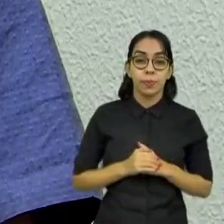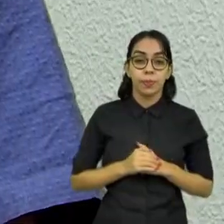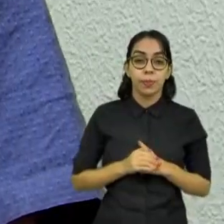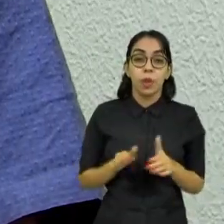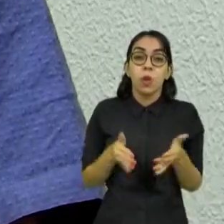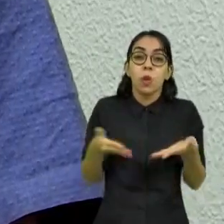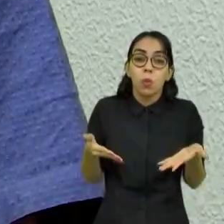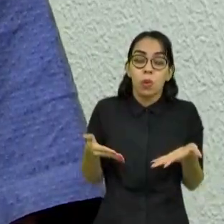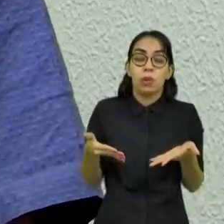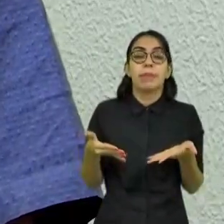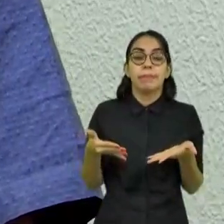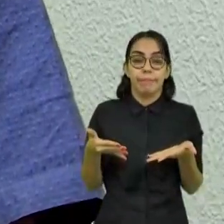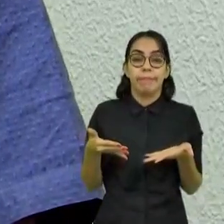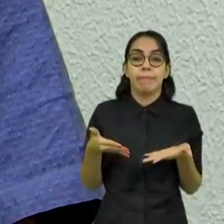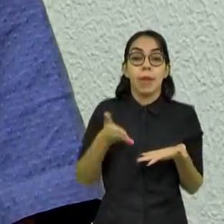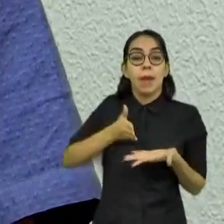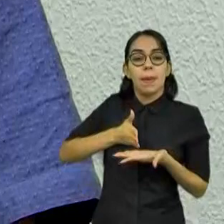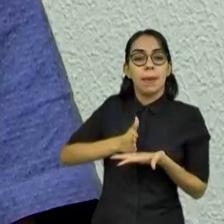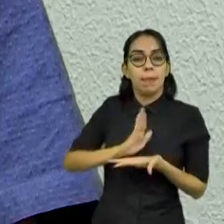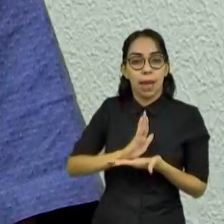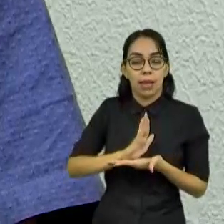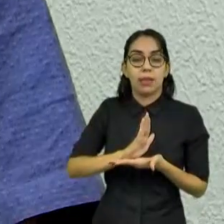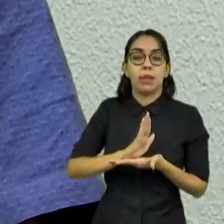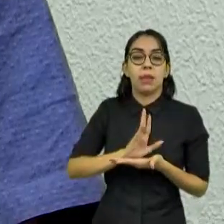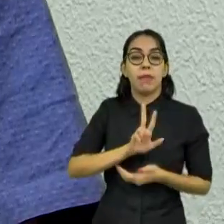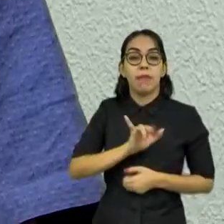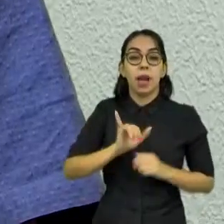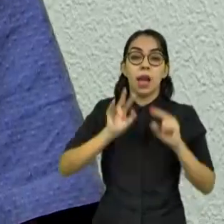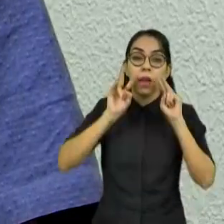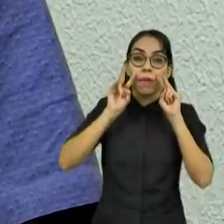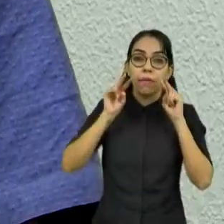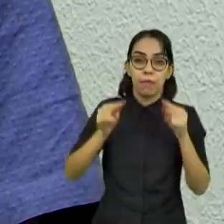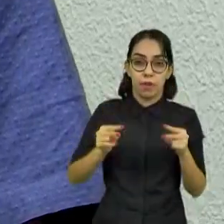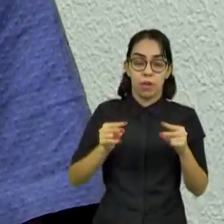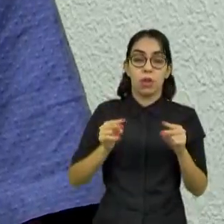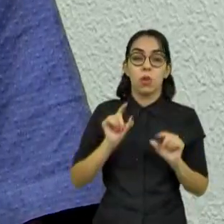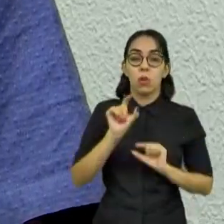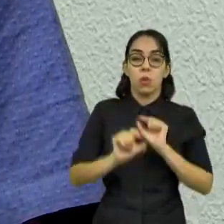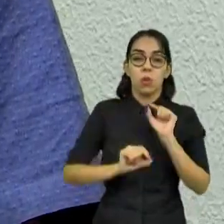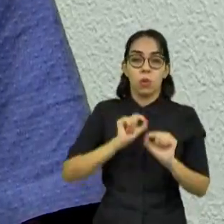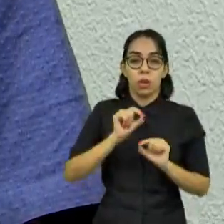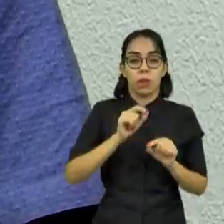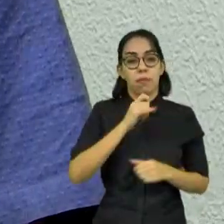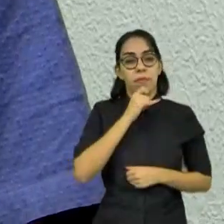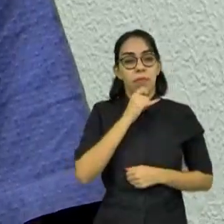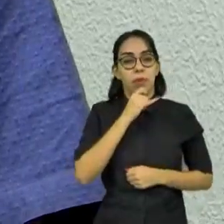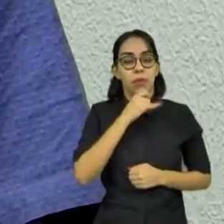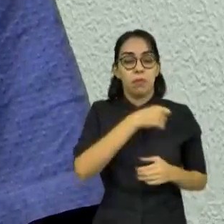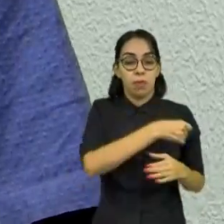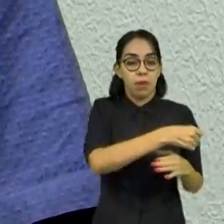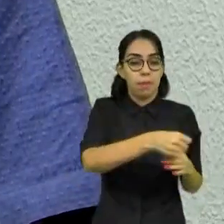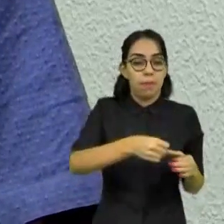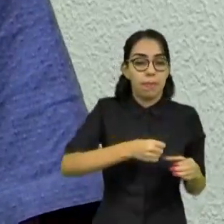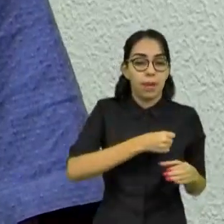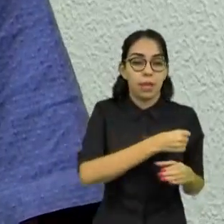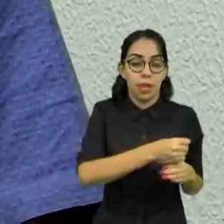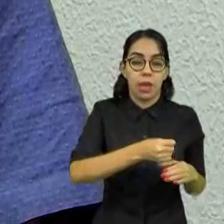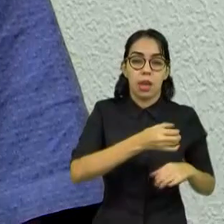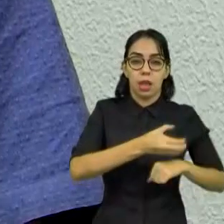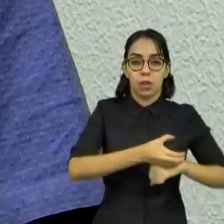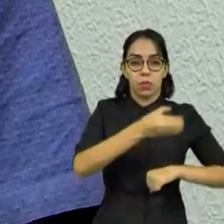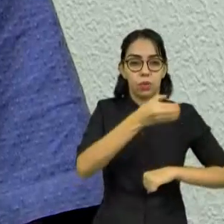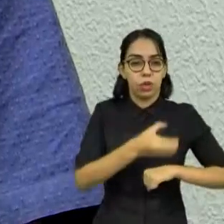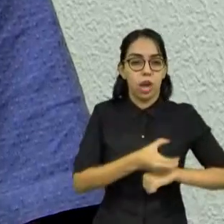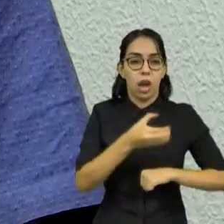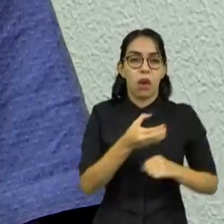agrega um valor. Você saber que uma peça de cerâmica, uma panela, um jarro foi feita